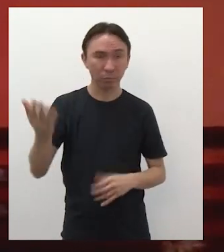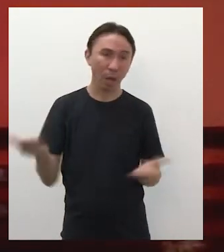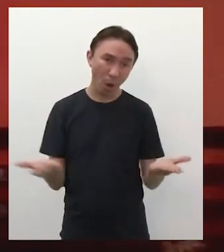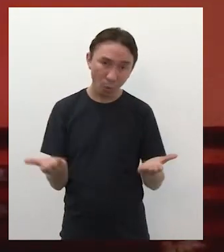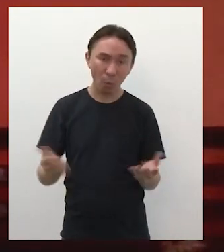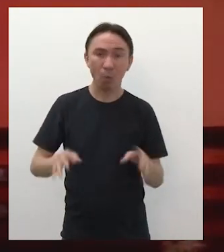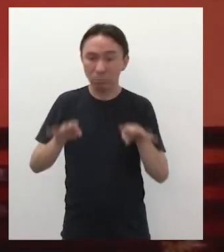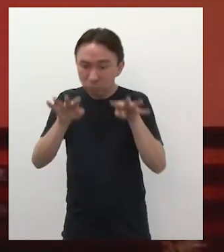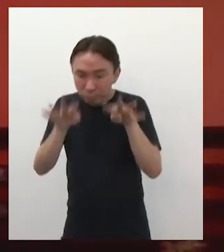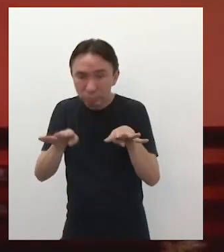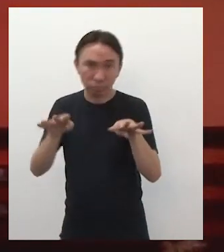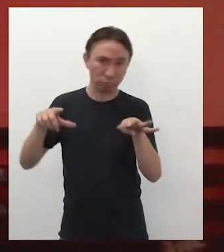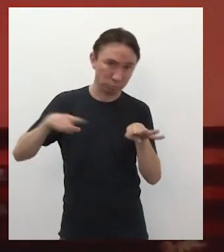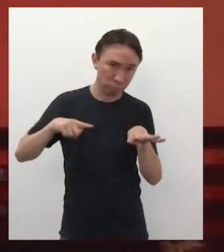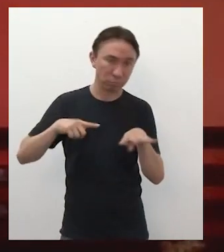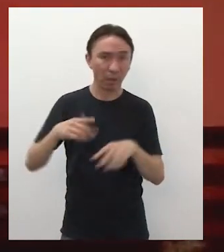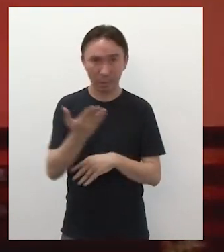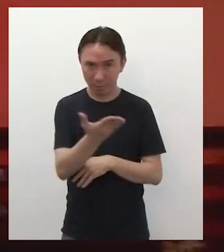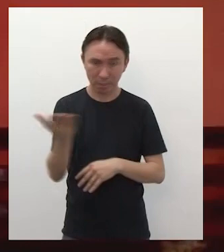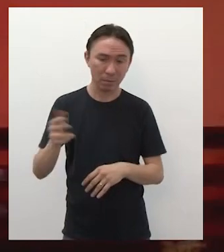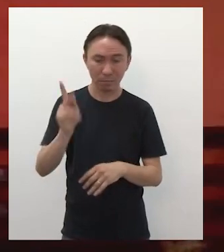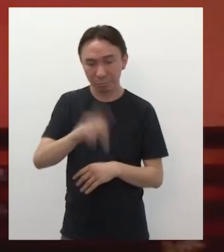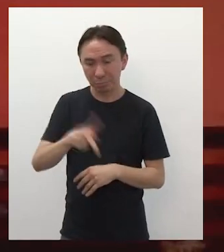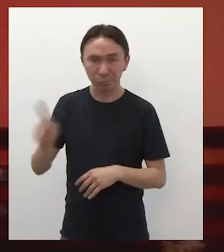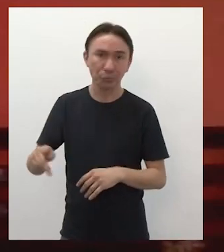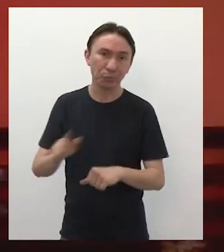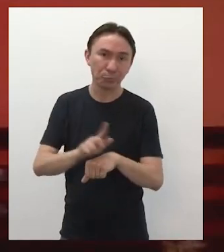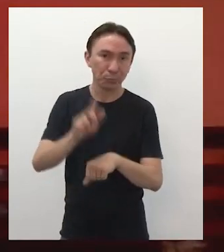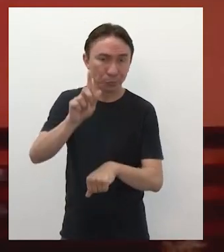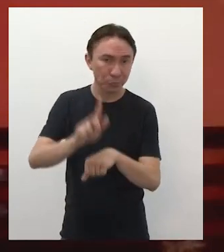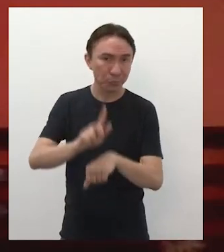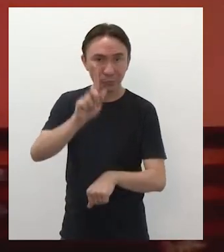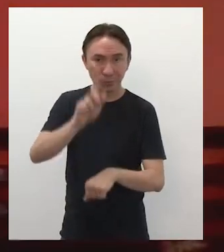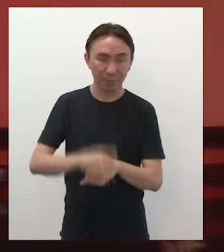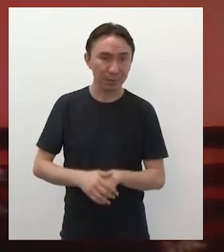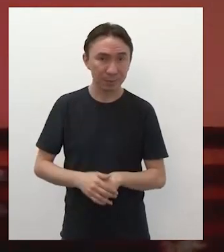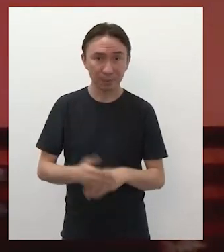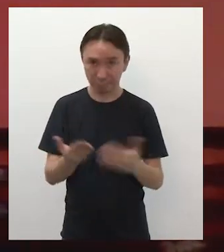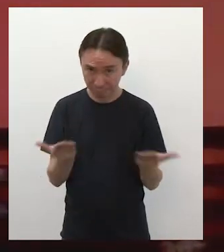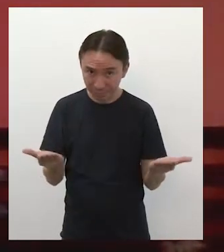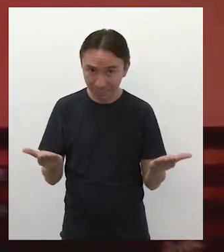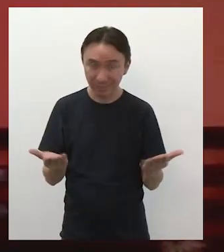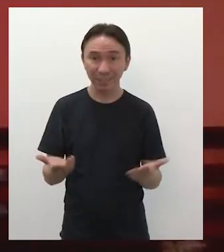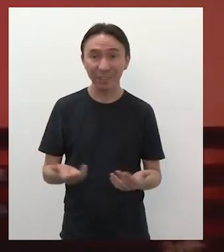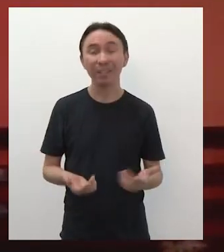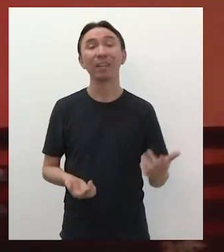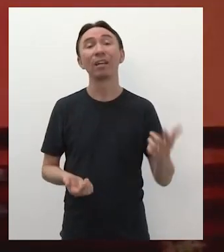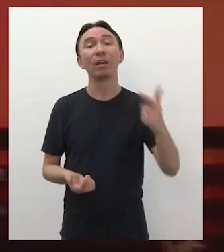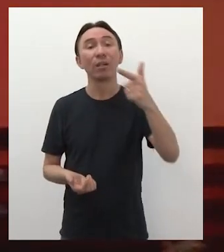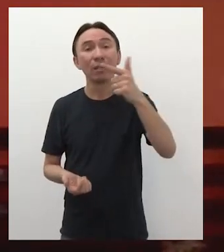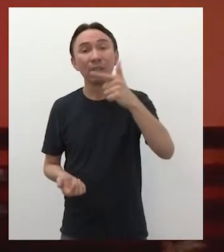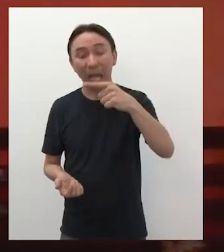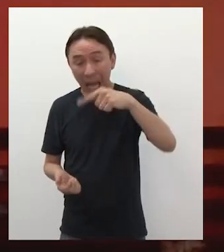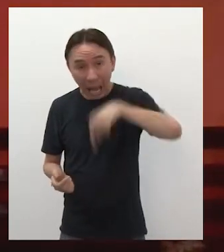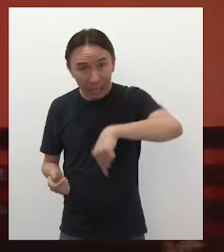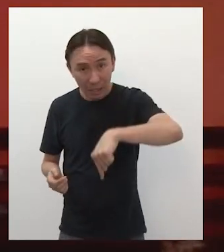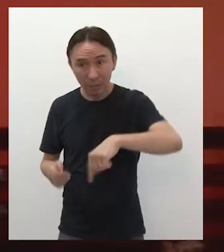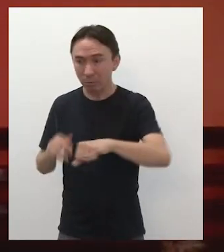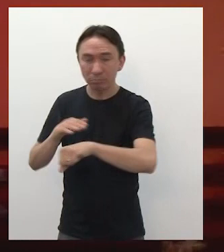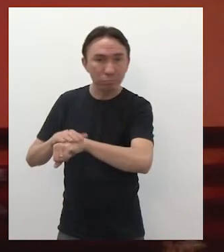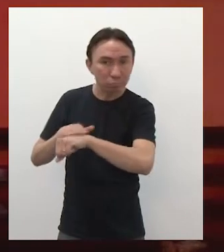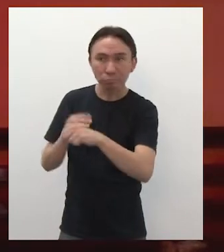assistindo, professores, gestores, que retomem essa nossa conversa, vai ficar disponível,